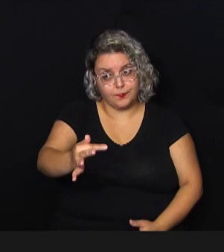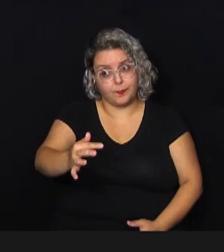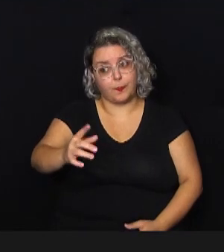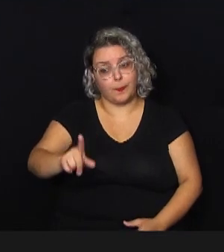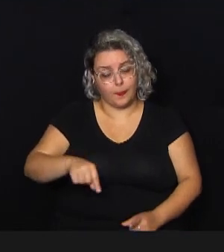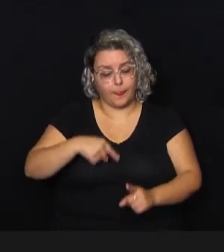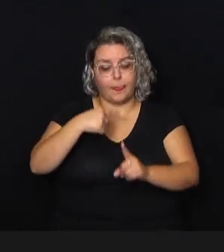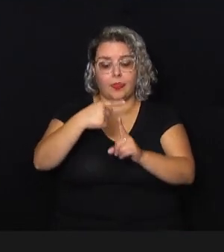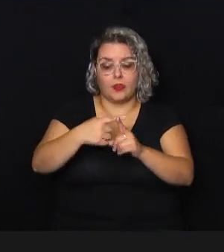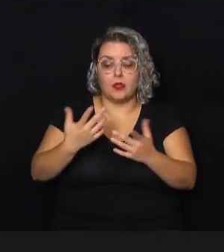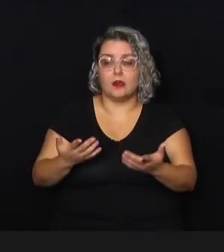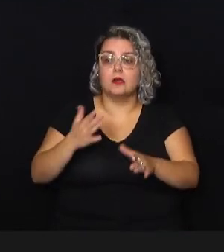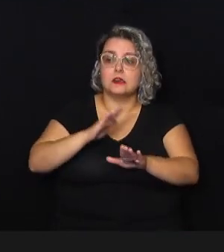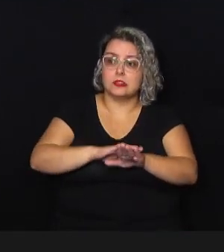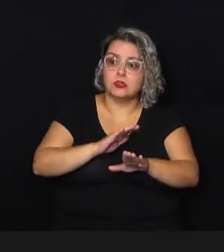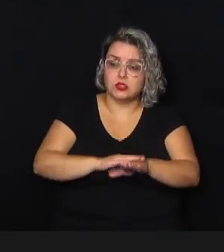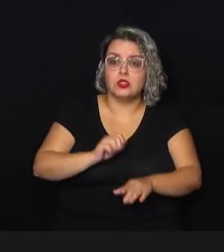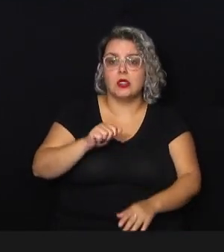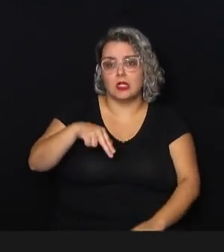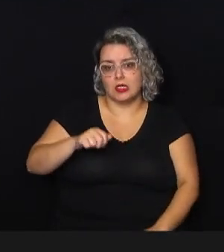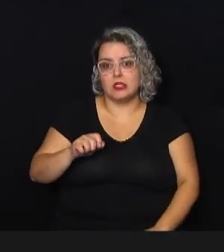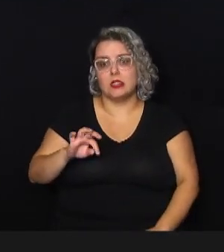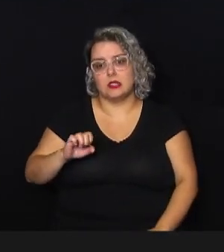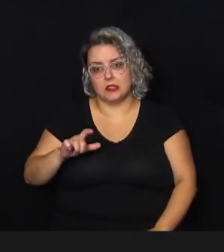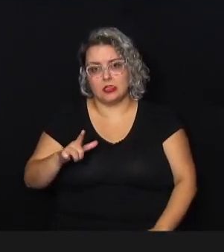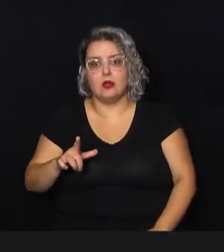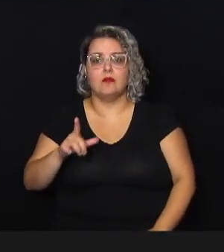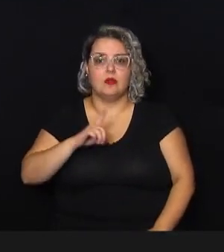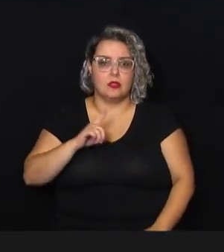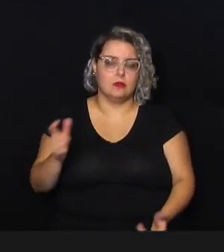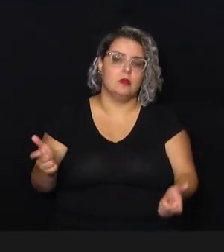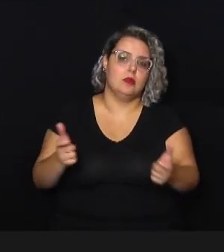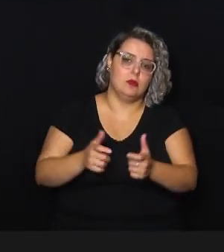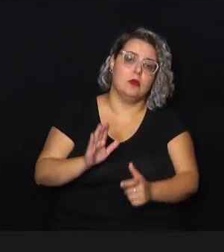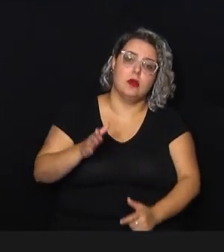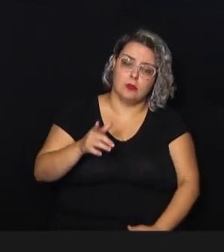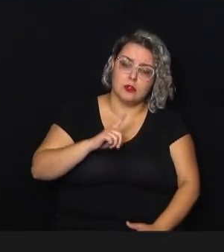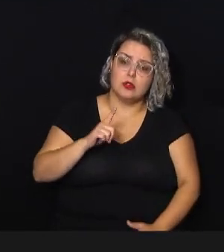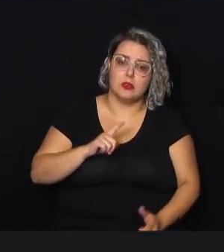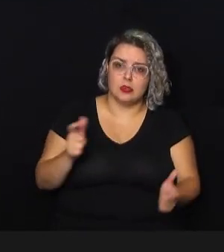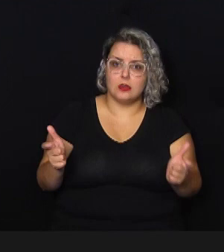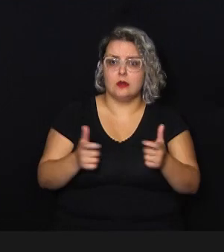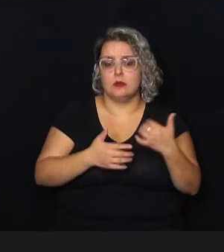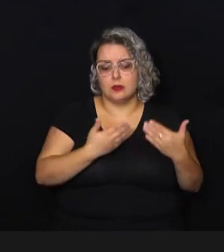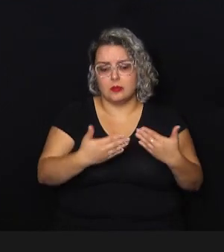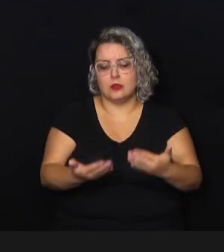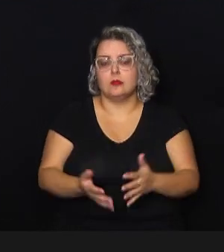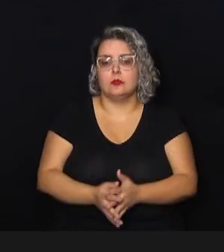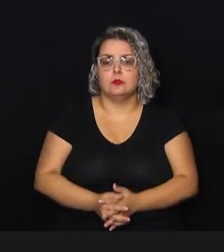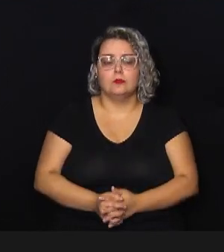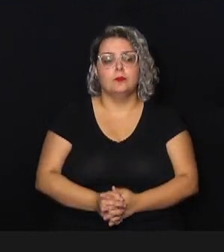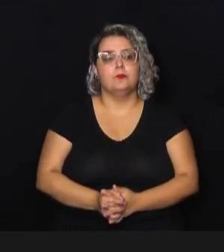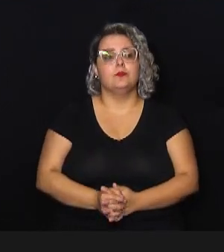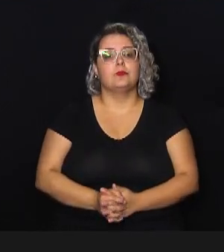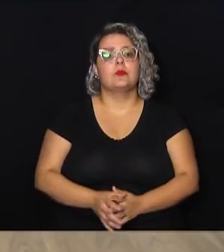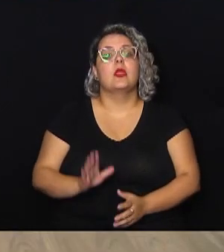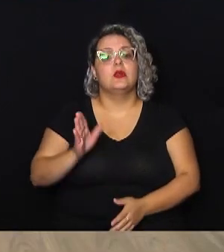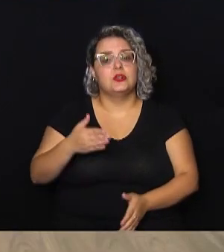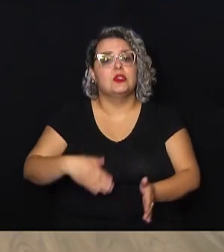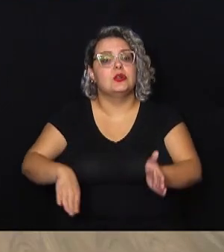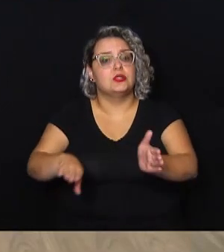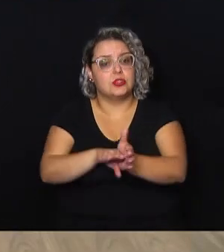essa atitude da Anatel, vai ter, sim, uma redução, como já teve ao longo dos anos. Já estão